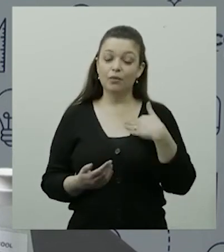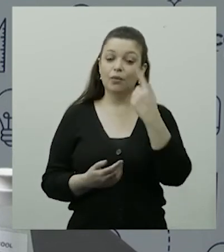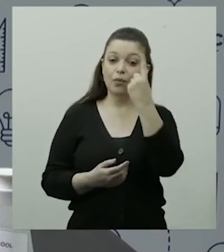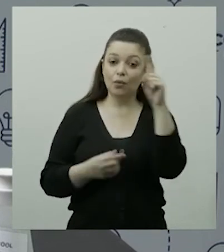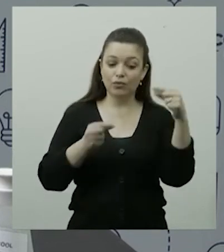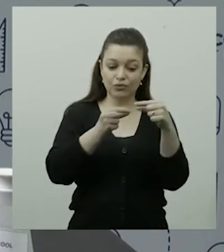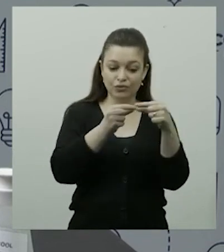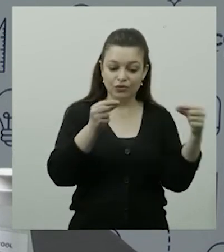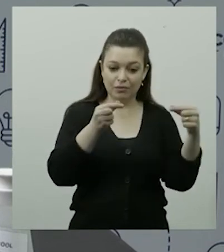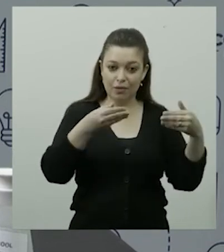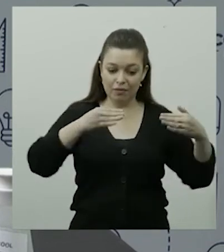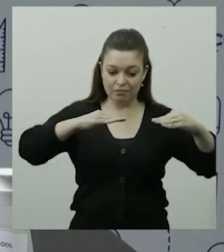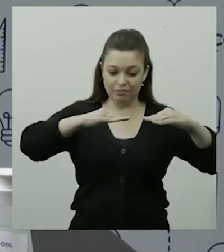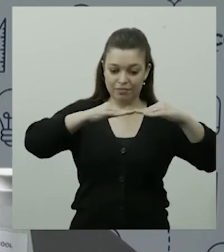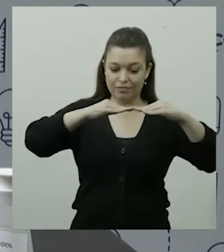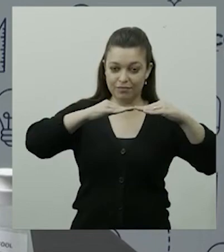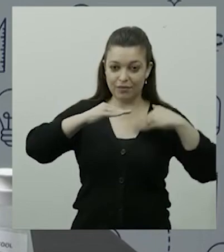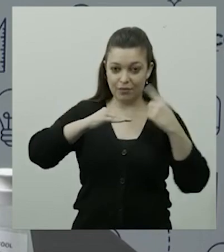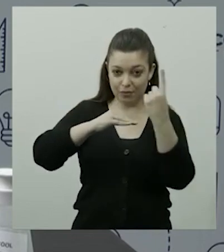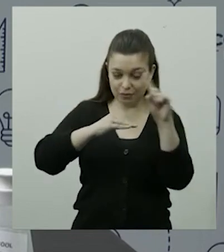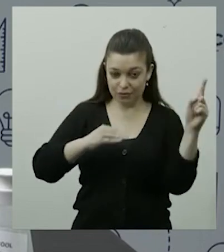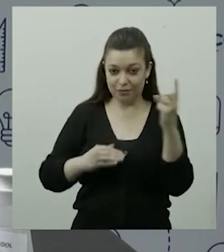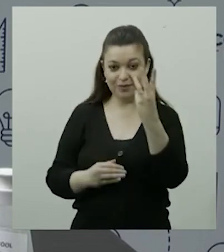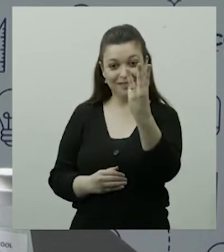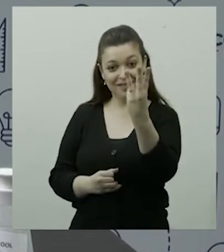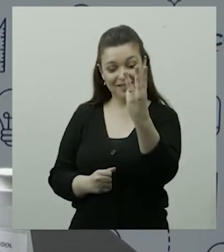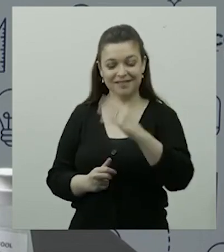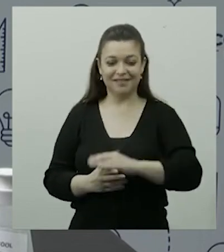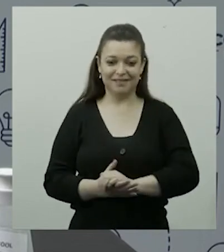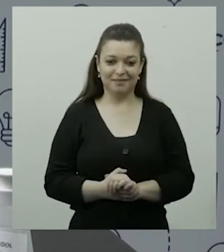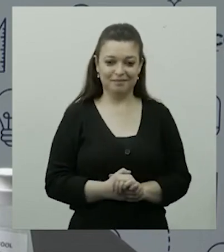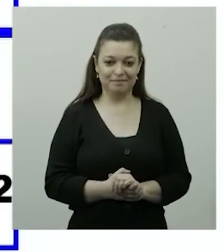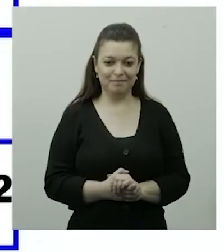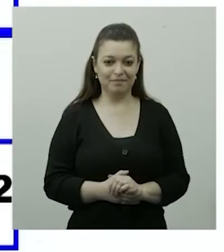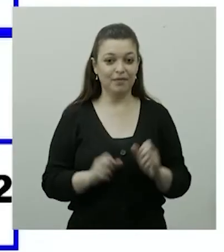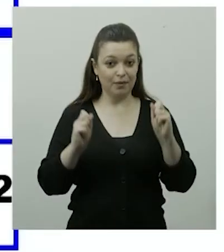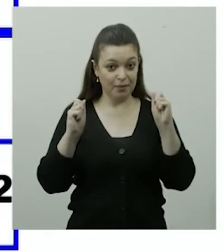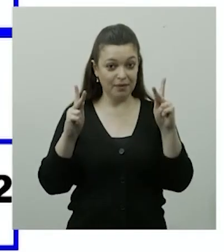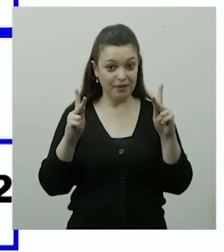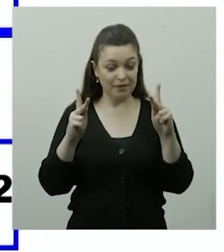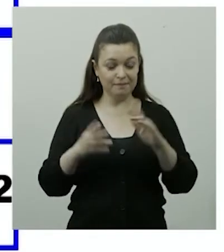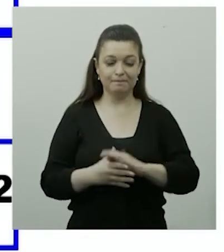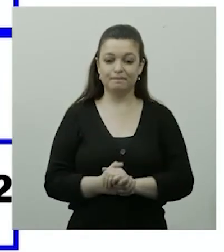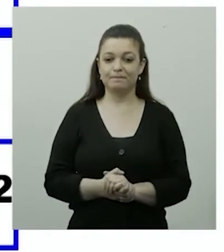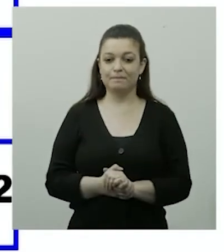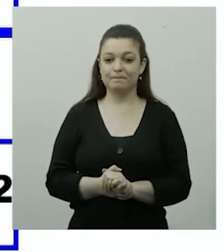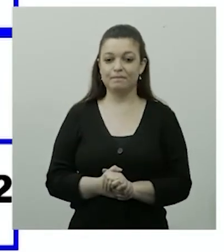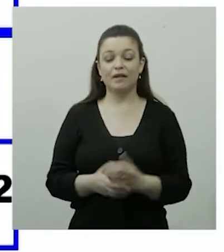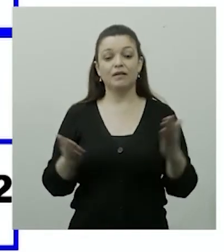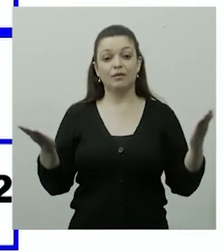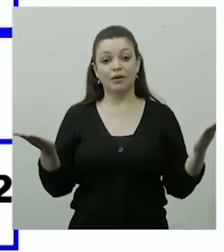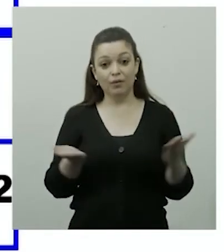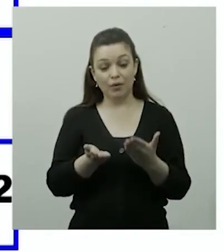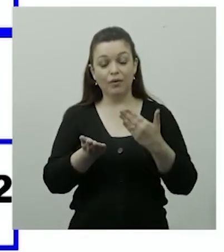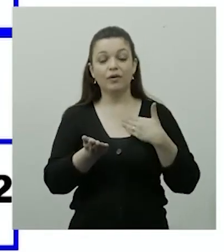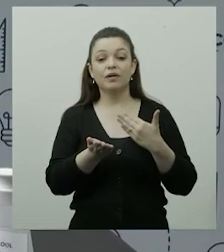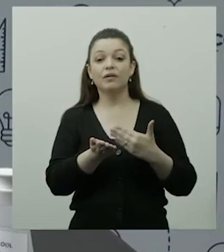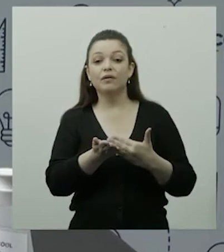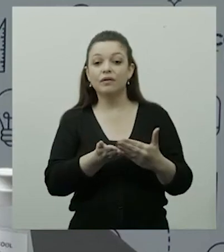a última peça do dominó foi o 3. Ok? Então, agora nós vamos para o